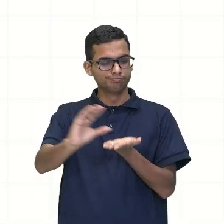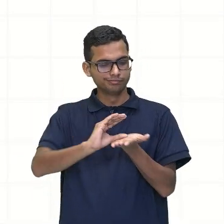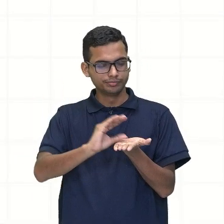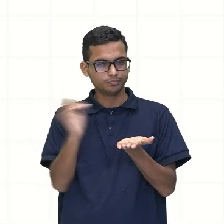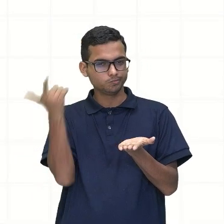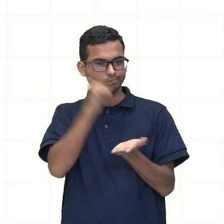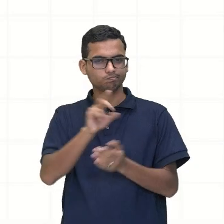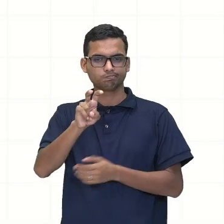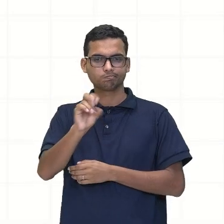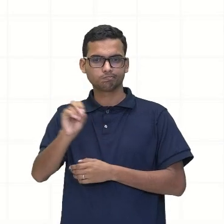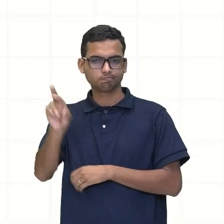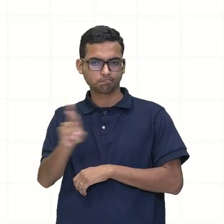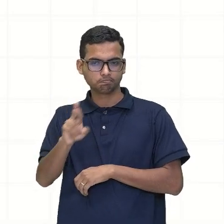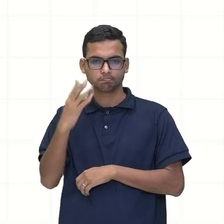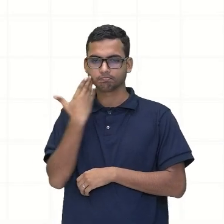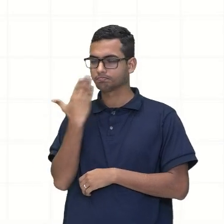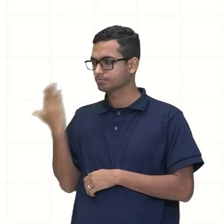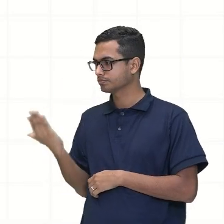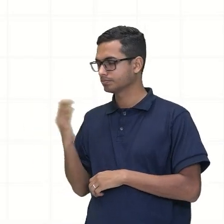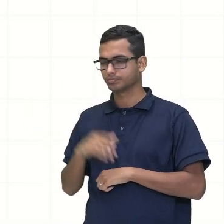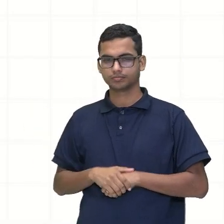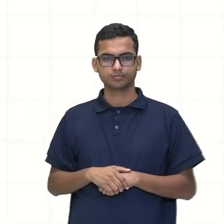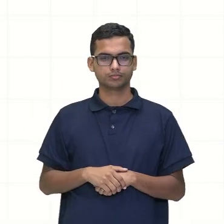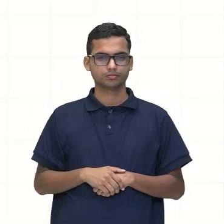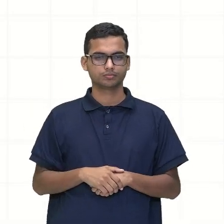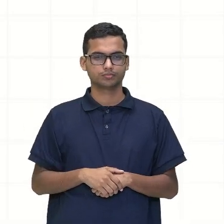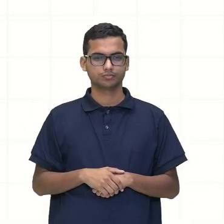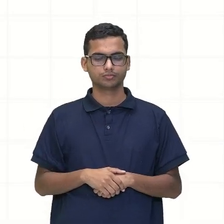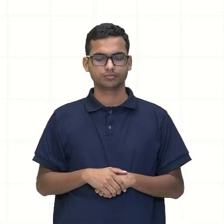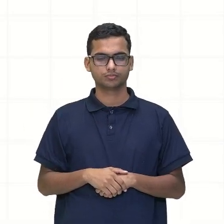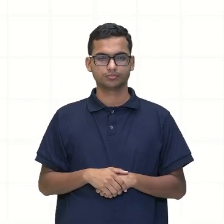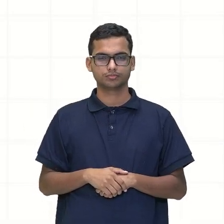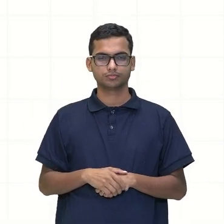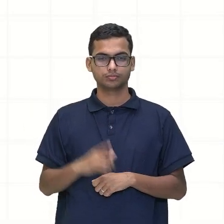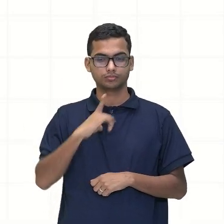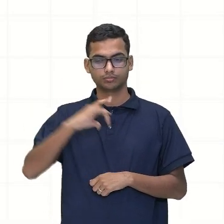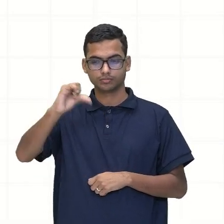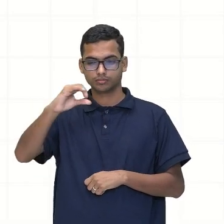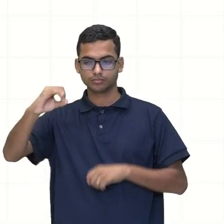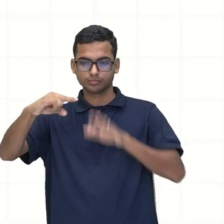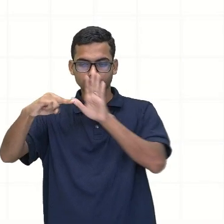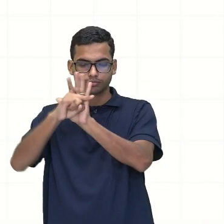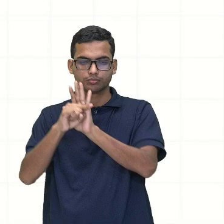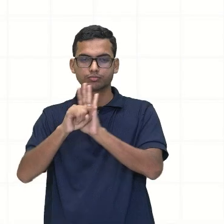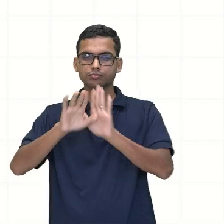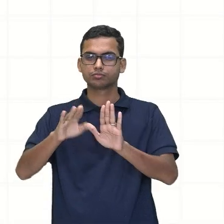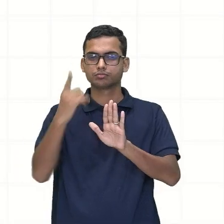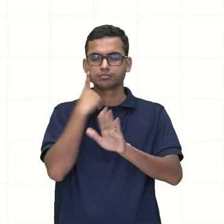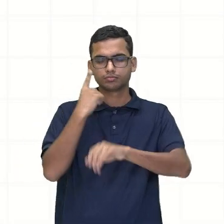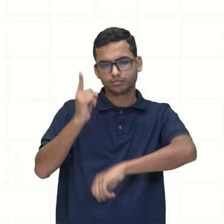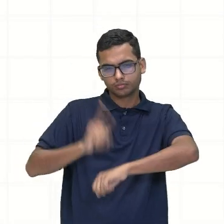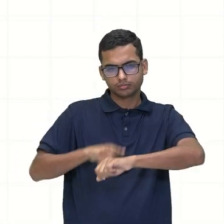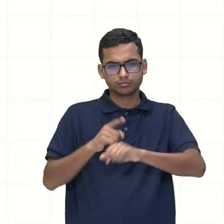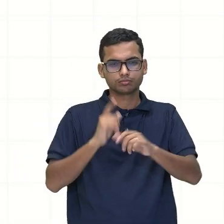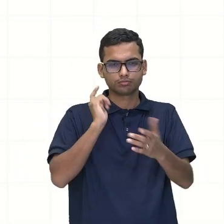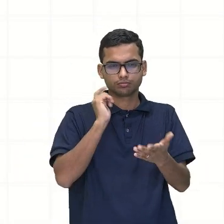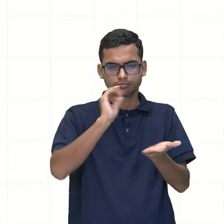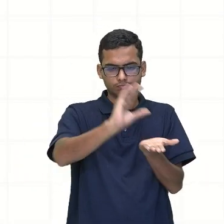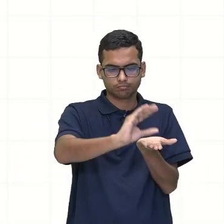de R$50. Eu estava devendo 90. Porém, desses 90 eu